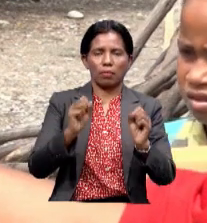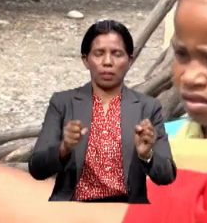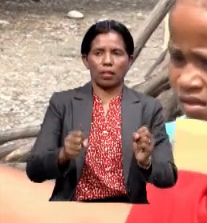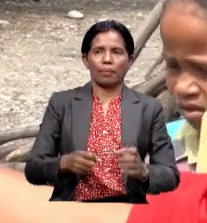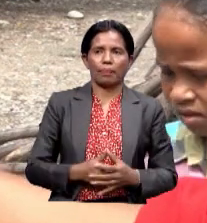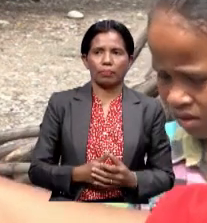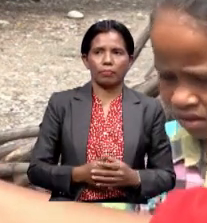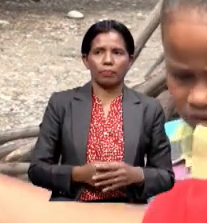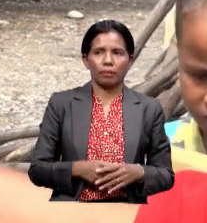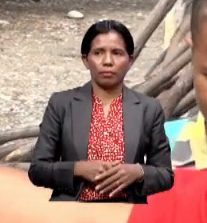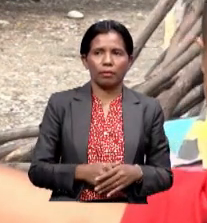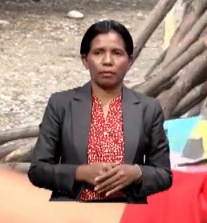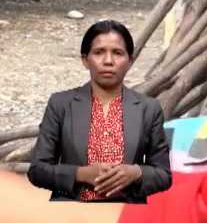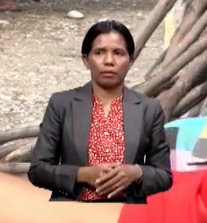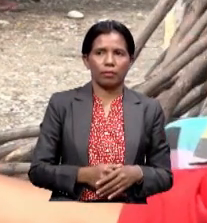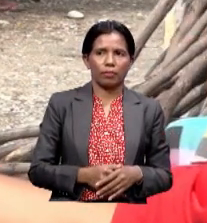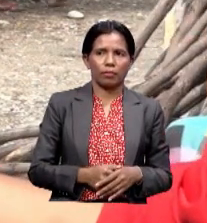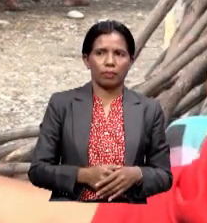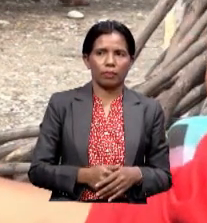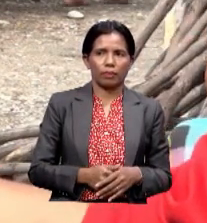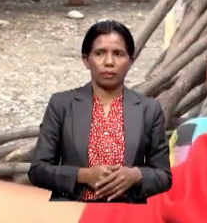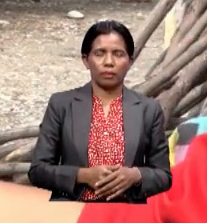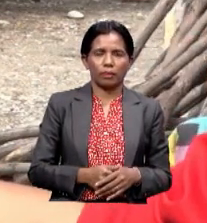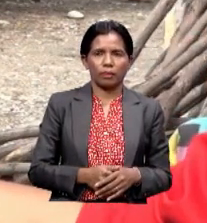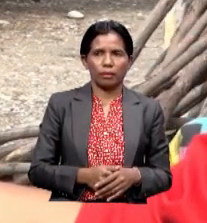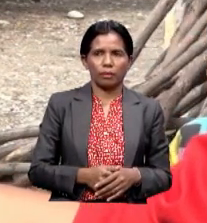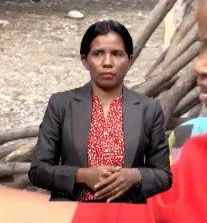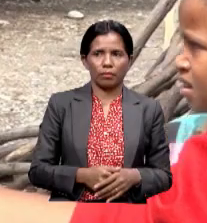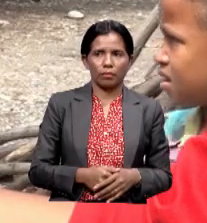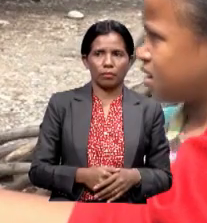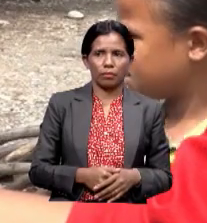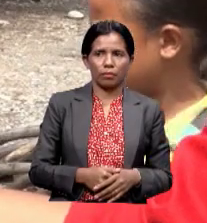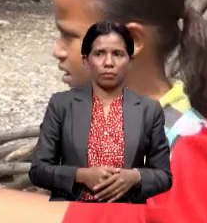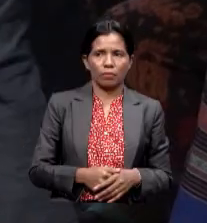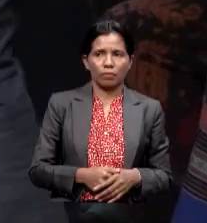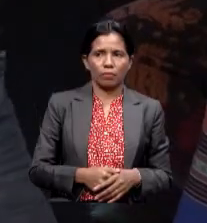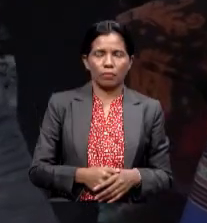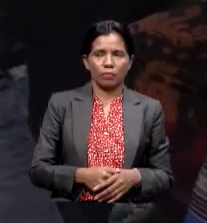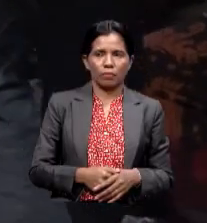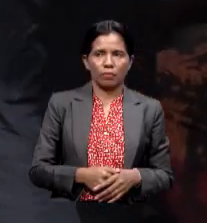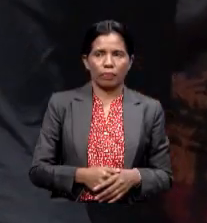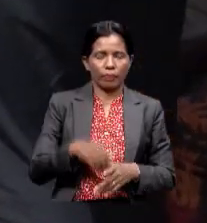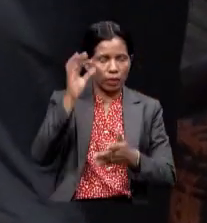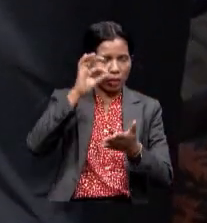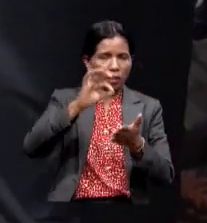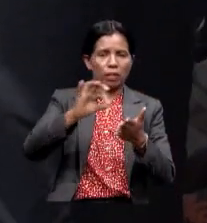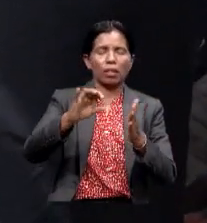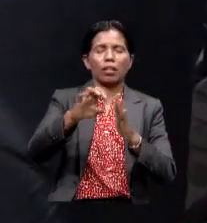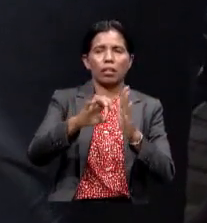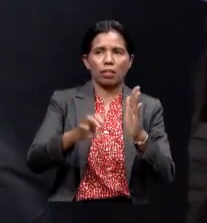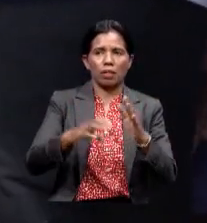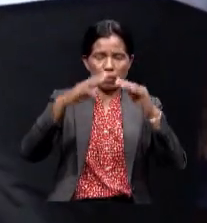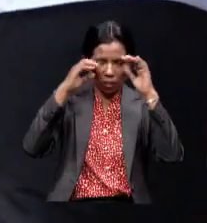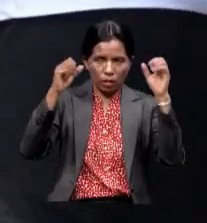Seka utetebe ni au chef i hena in na tama na on u sosial. Secretaria Regional Adjunta Presidente